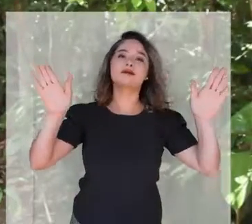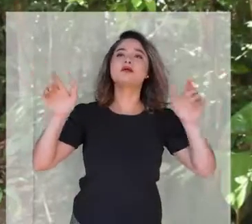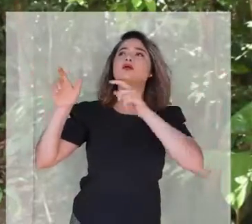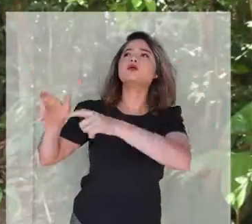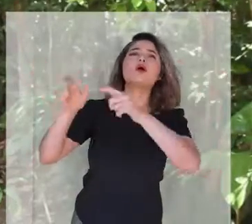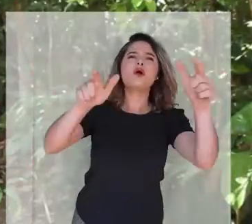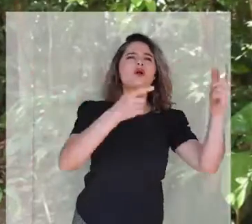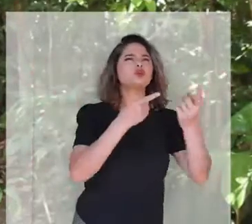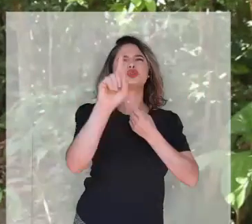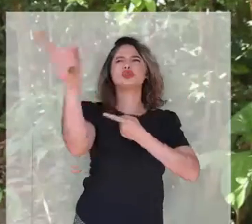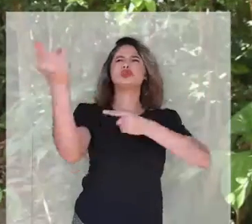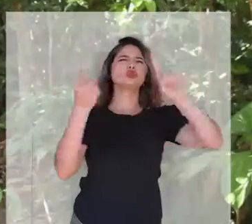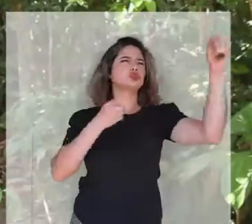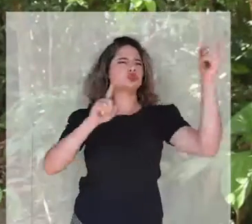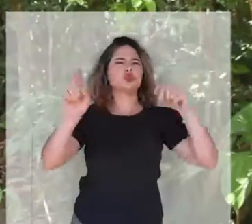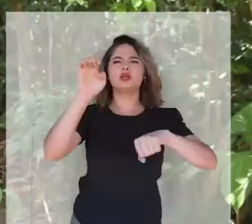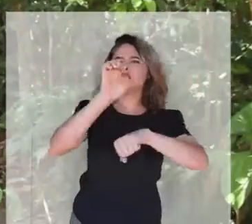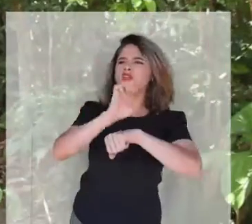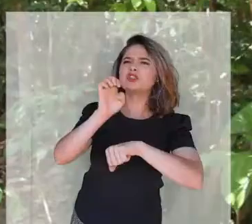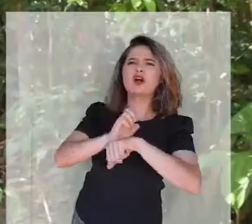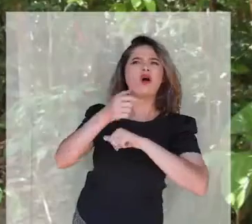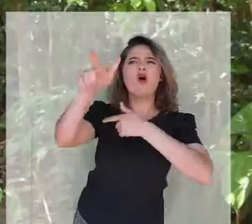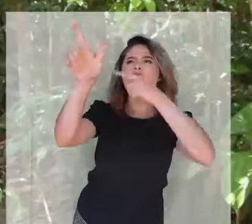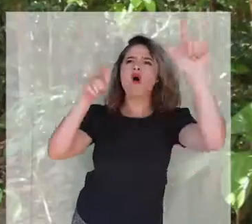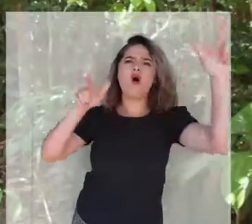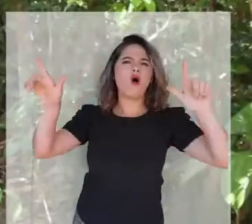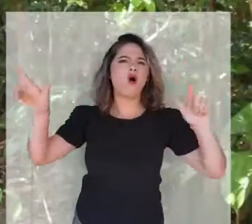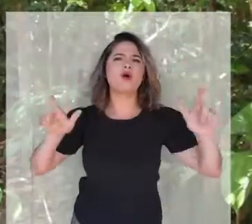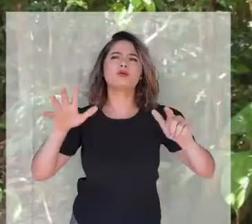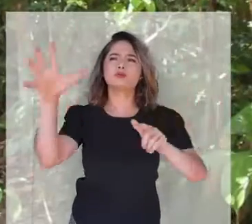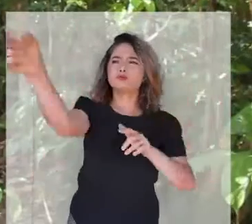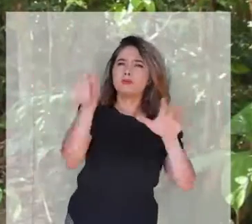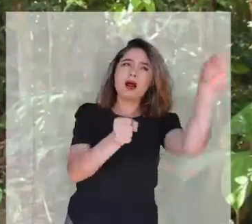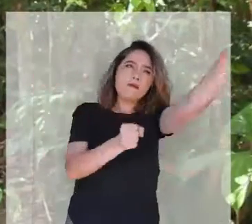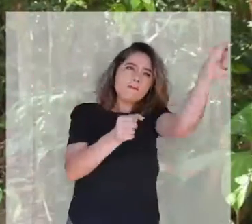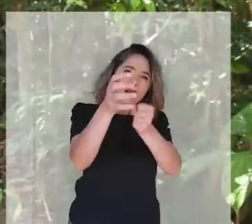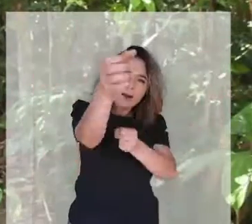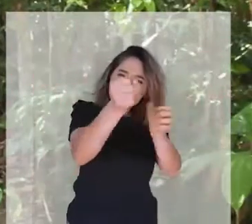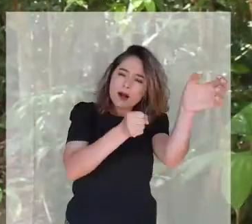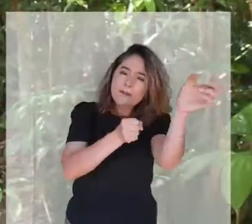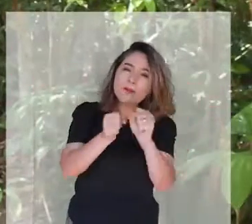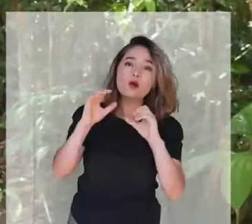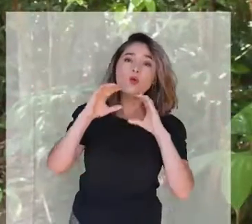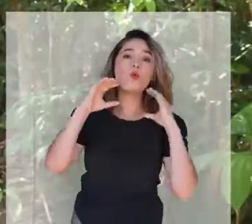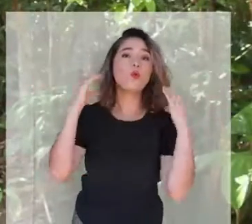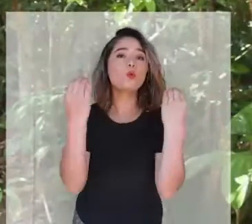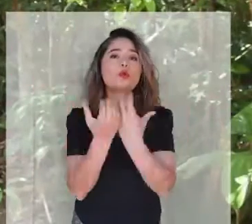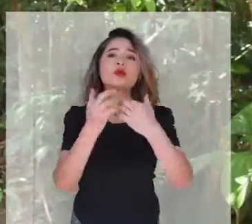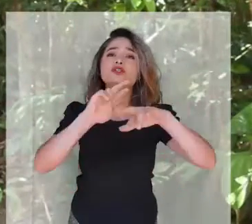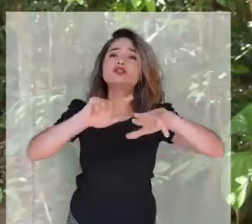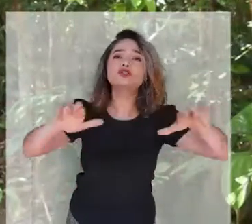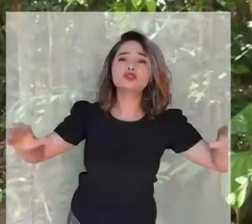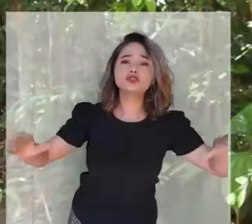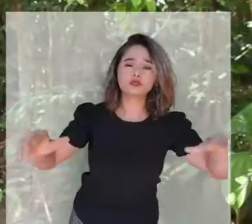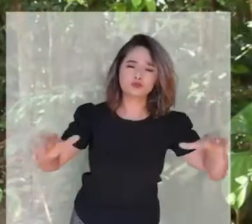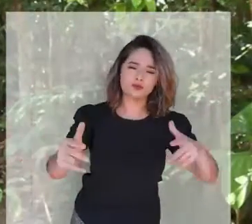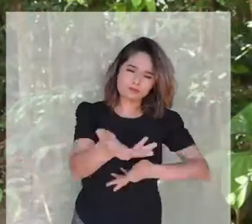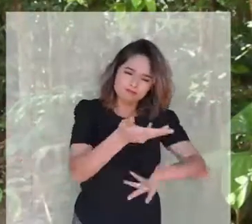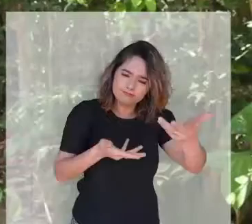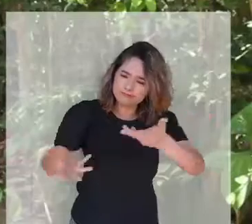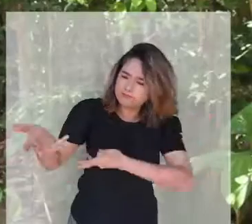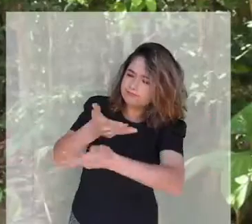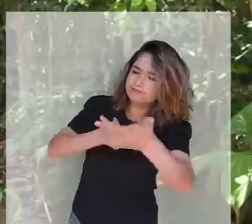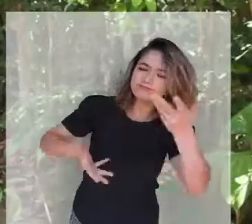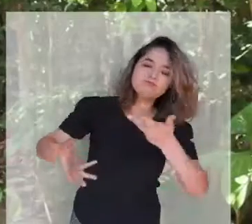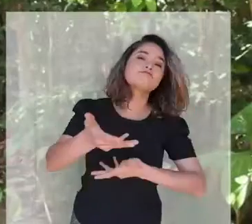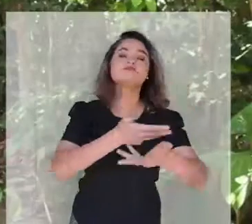da federação. Tivemos, por exemplo, colegas que desenvolveram trabalhos de extensão fora do país,